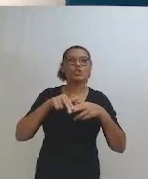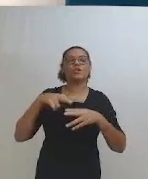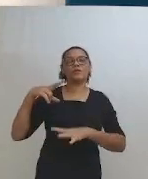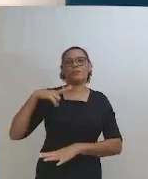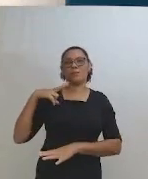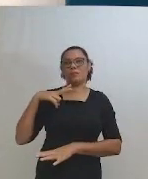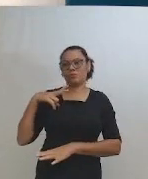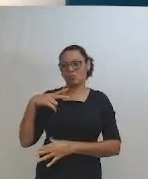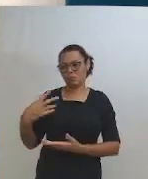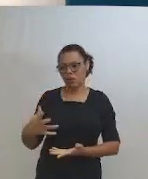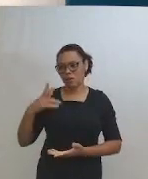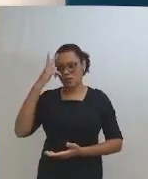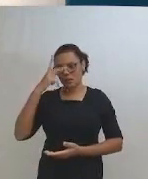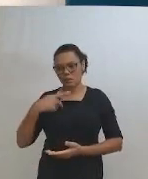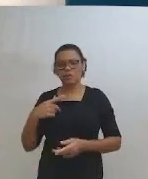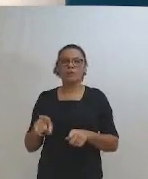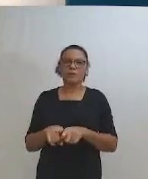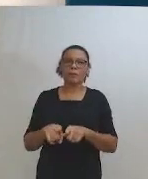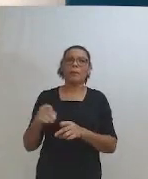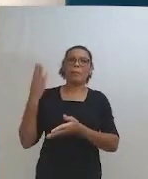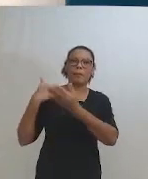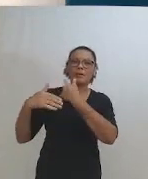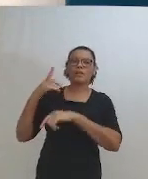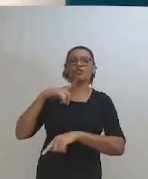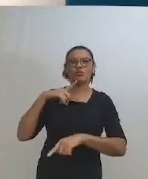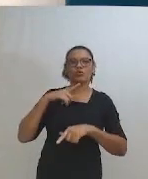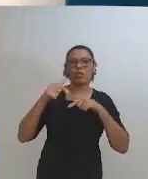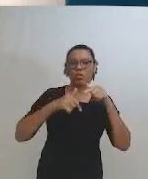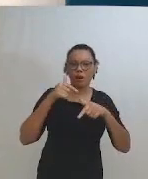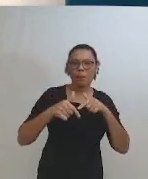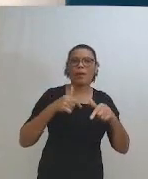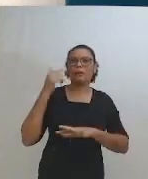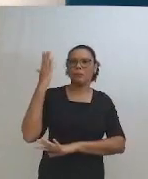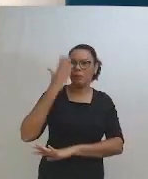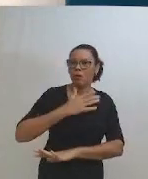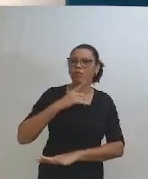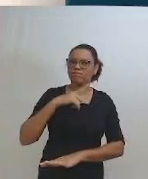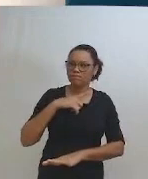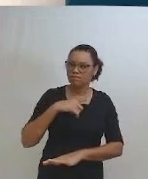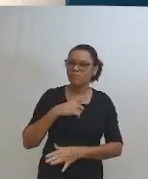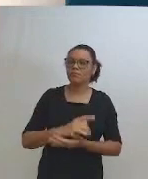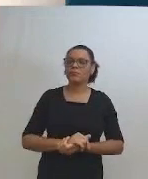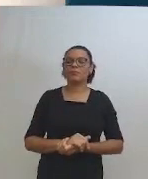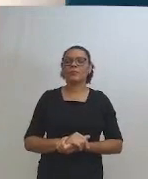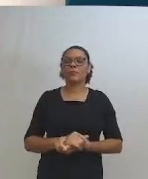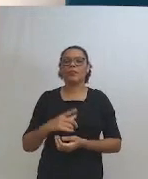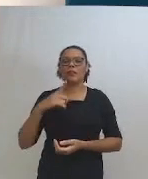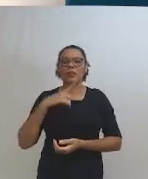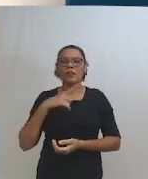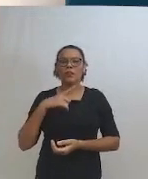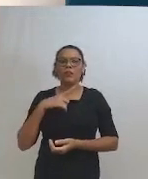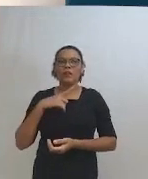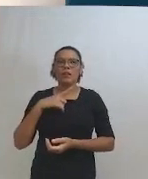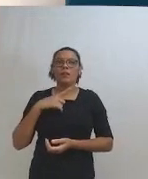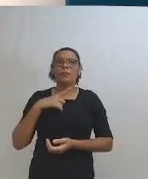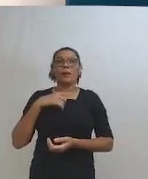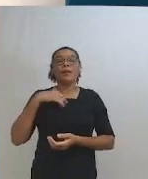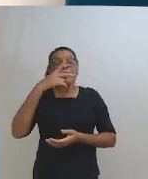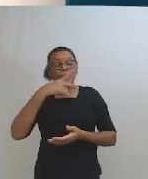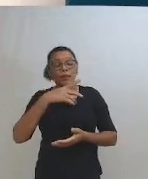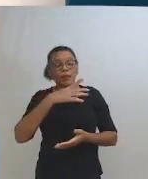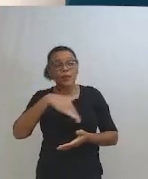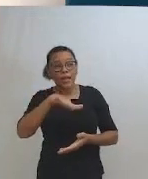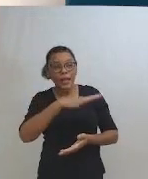trabalho lícito, efetivamente comprovado, fazer com que os indivíduos sofram as mazelas